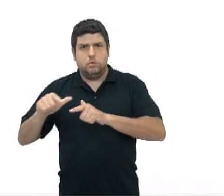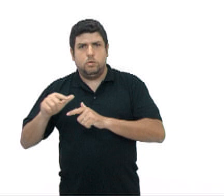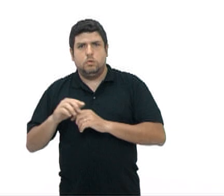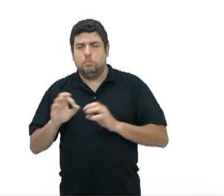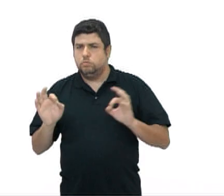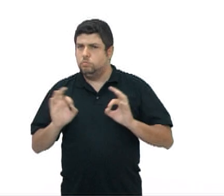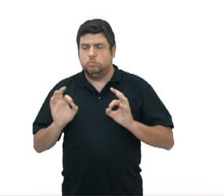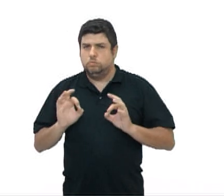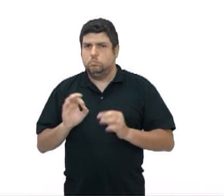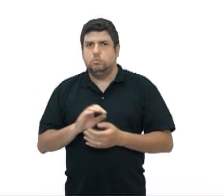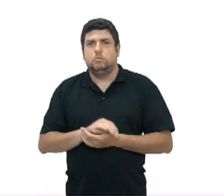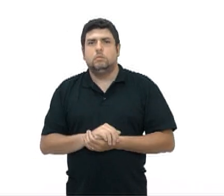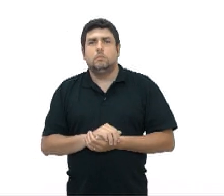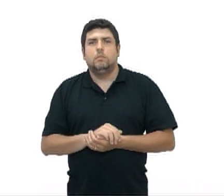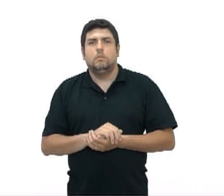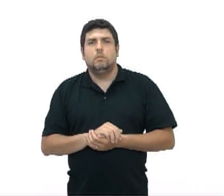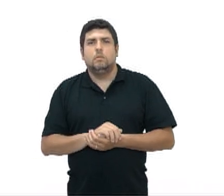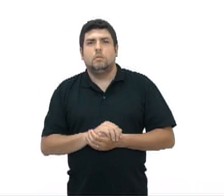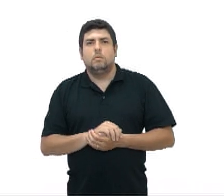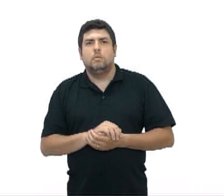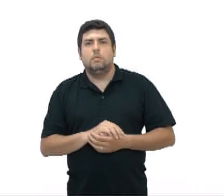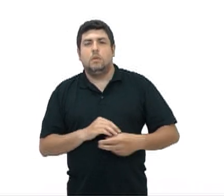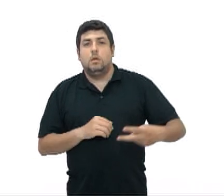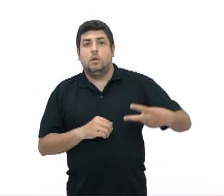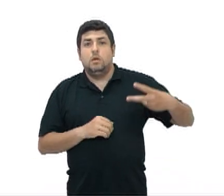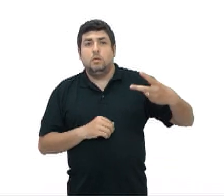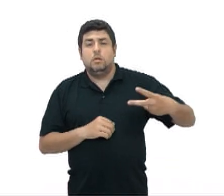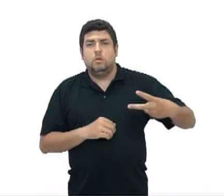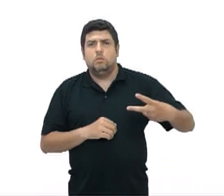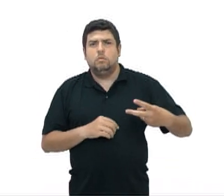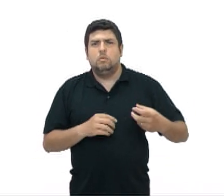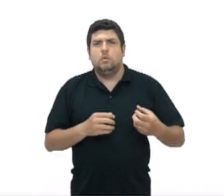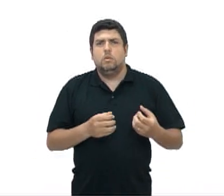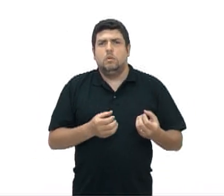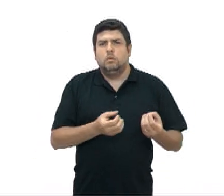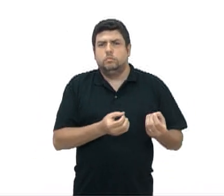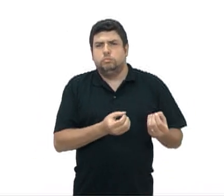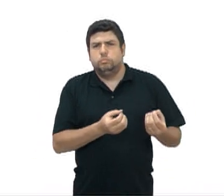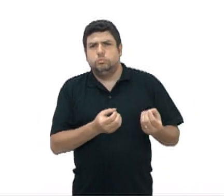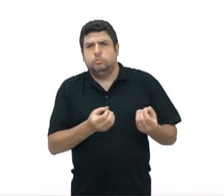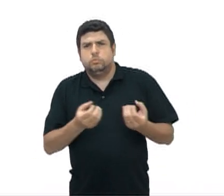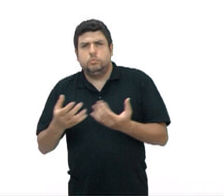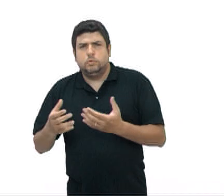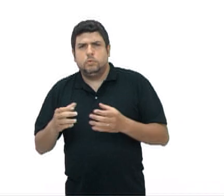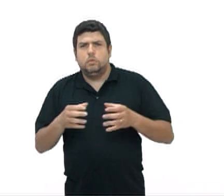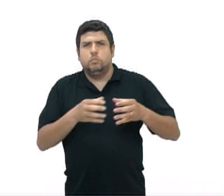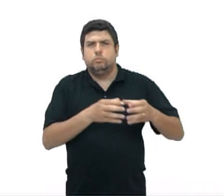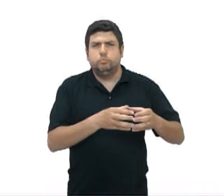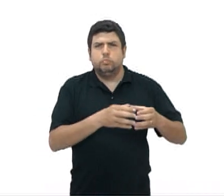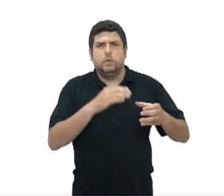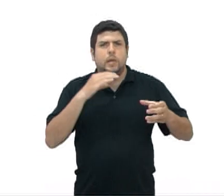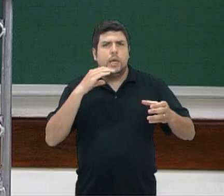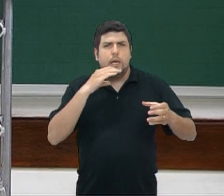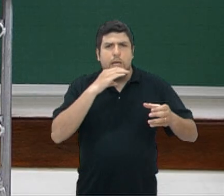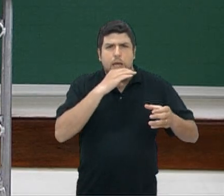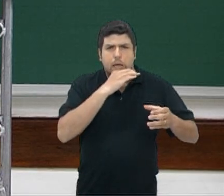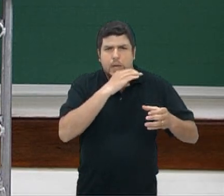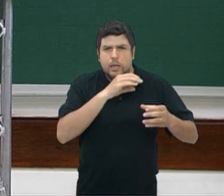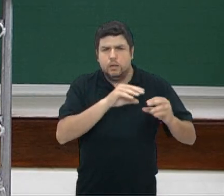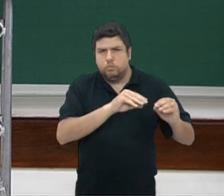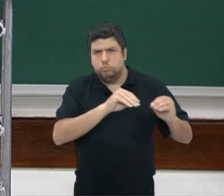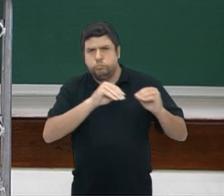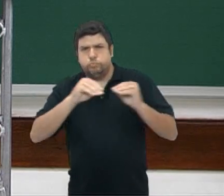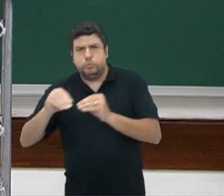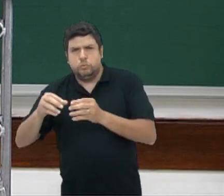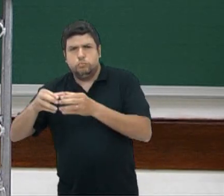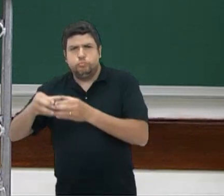Segundo, transferência espontânea de calor de uma fonte quente para uma fonte fria. Então, prezados